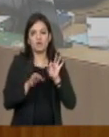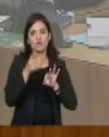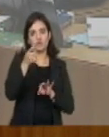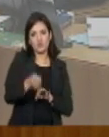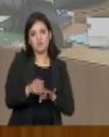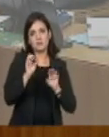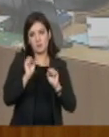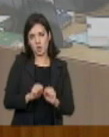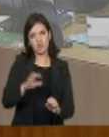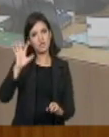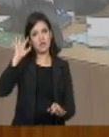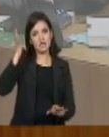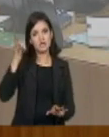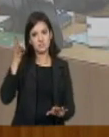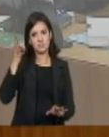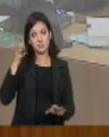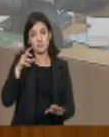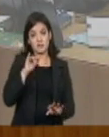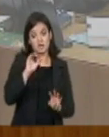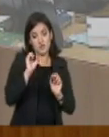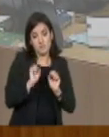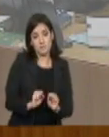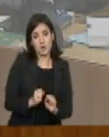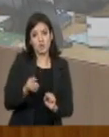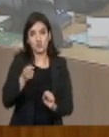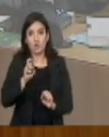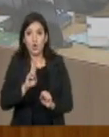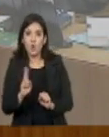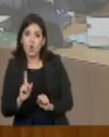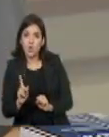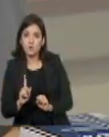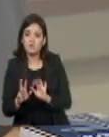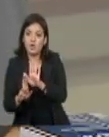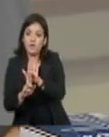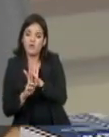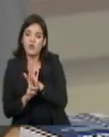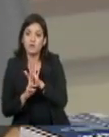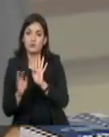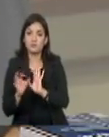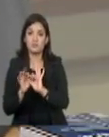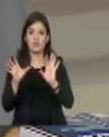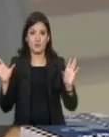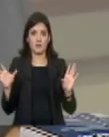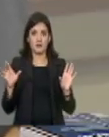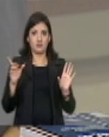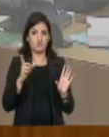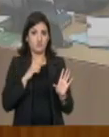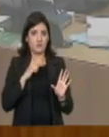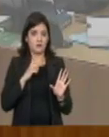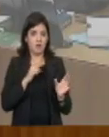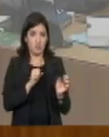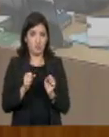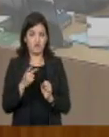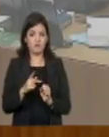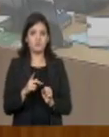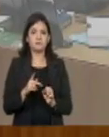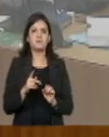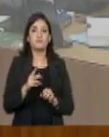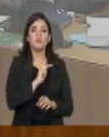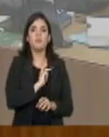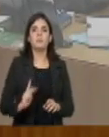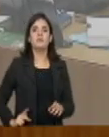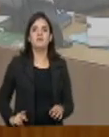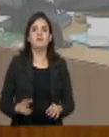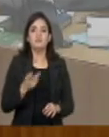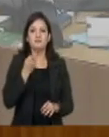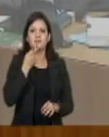regra que autoriza o juiz. Está incitou o poder de jurisdição. Eu vou proclamar. É porque os